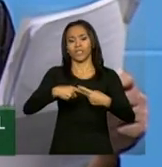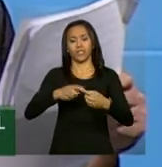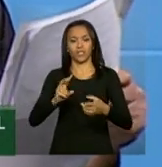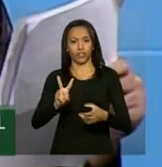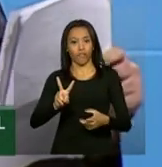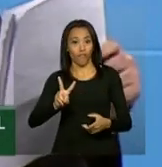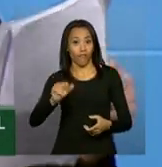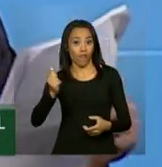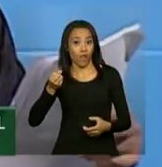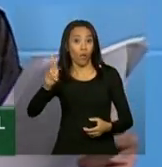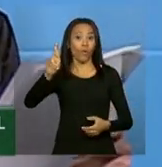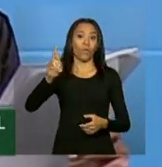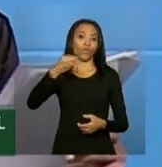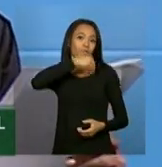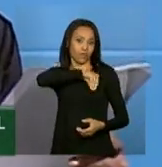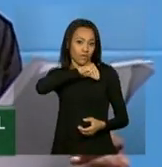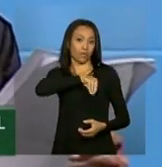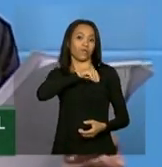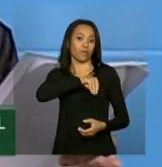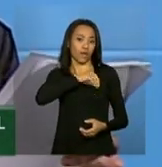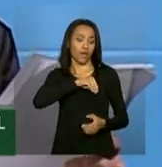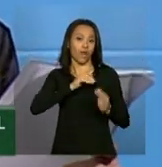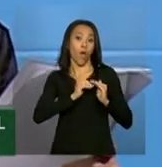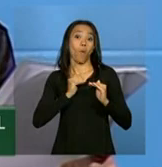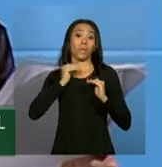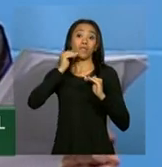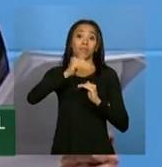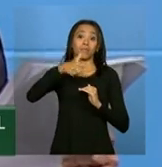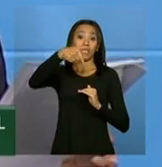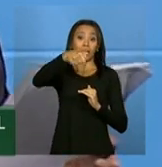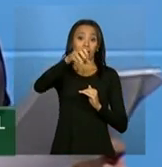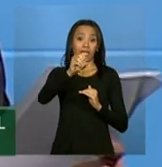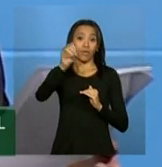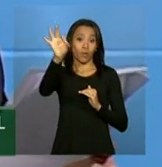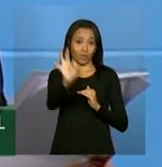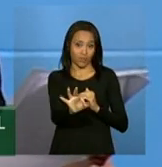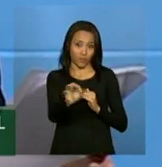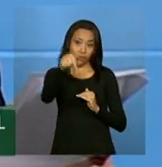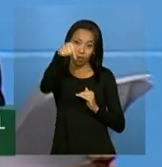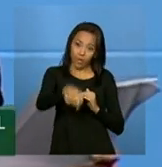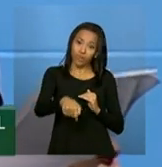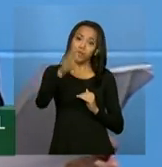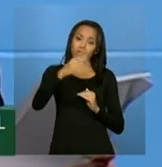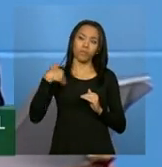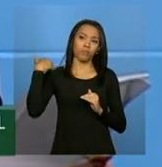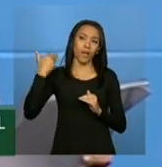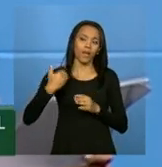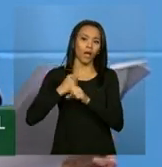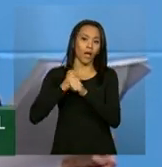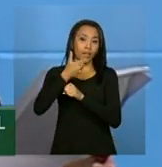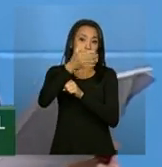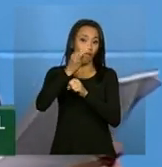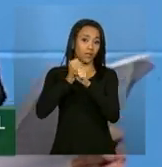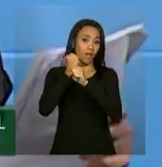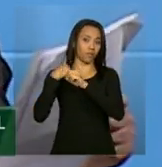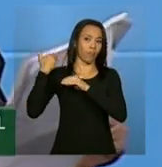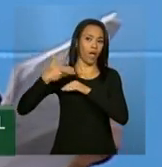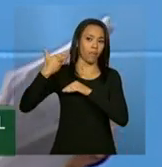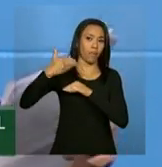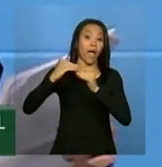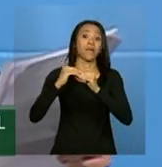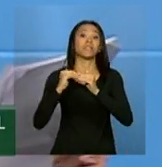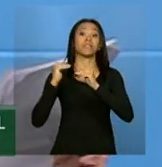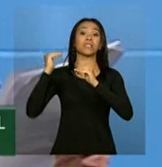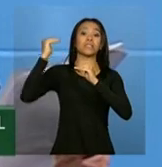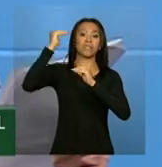mínimo. Nós aumentamos em mais de 70% o salário mínimo no Brasil ao longo dos últimos 10 anos, acima da